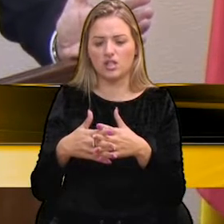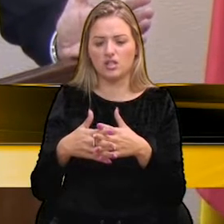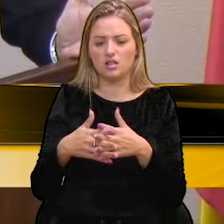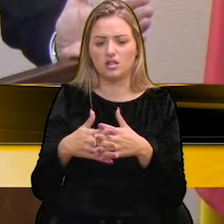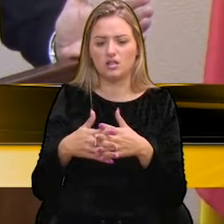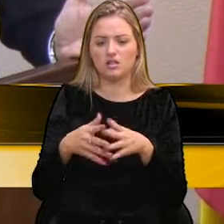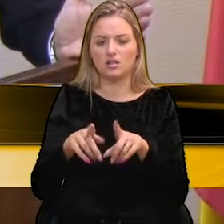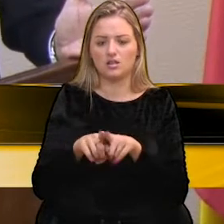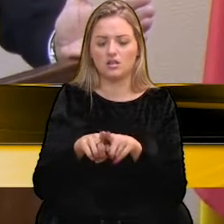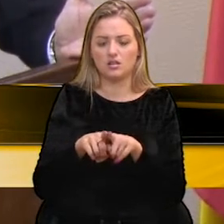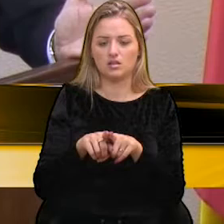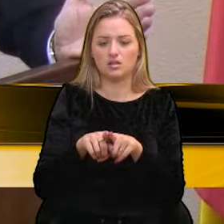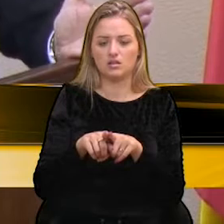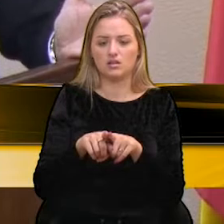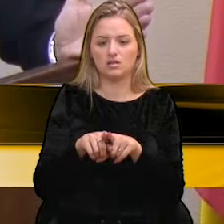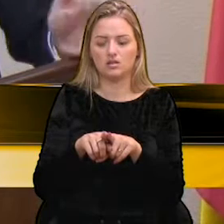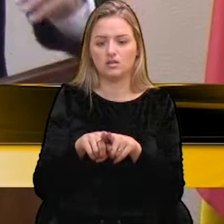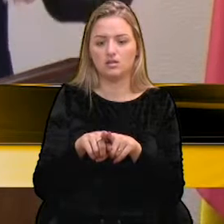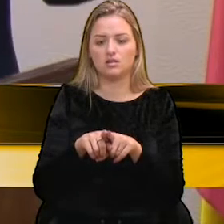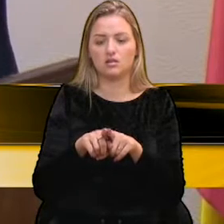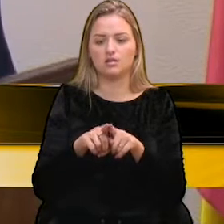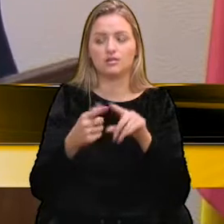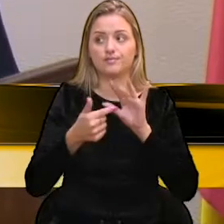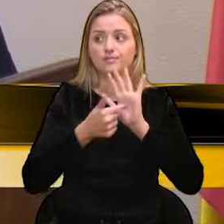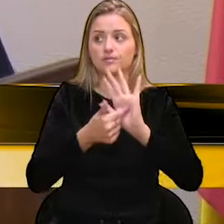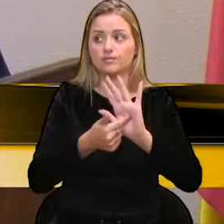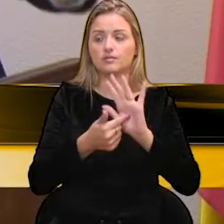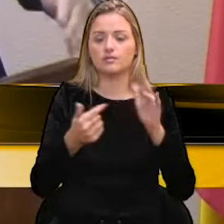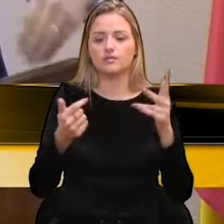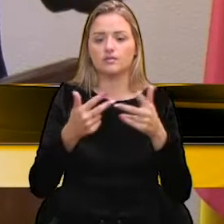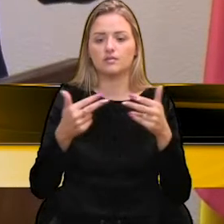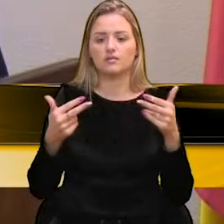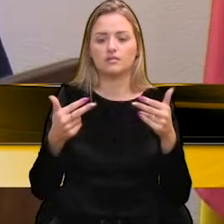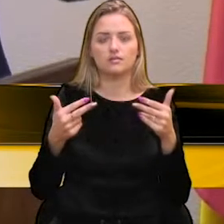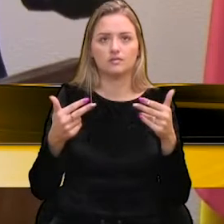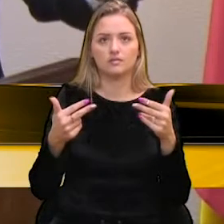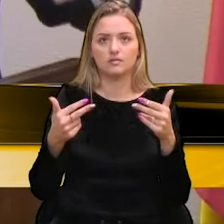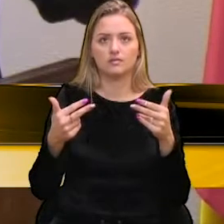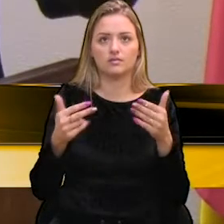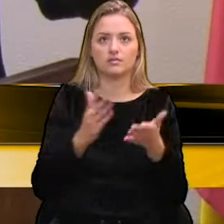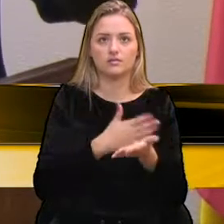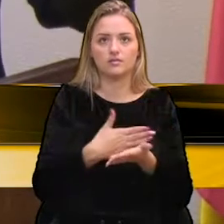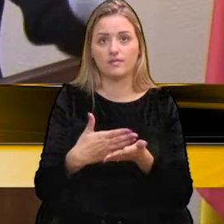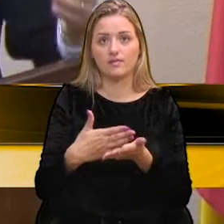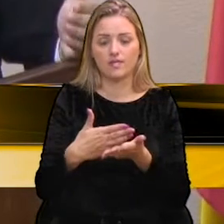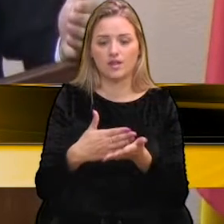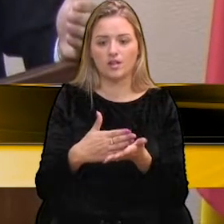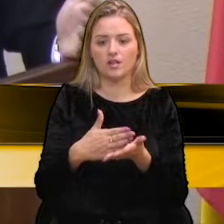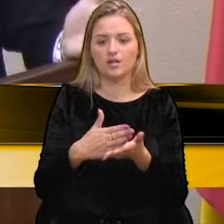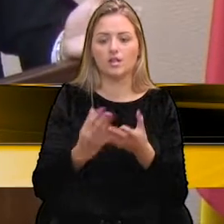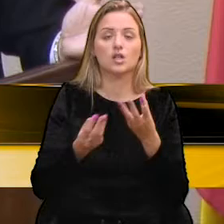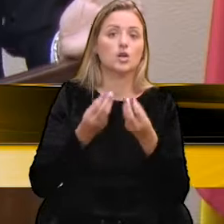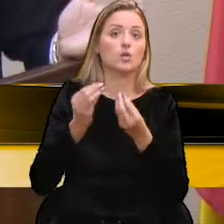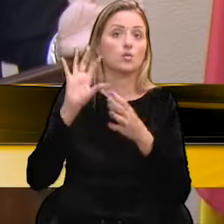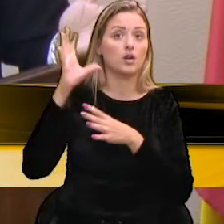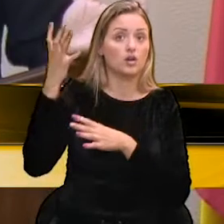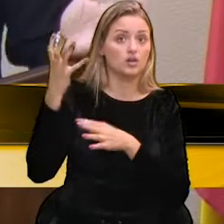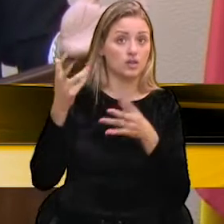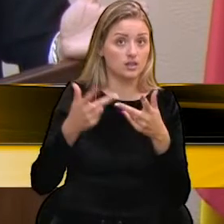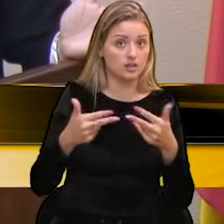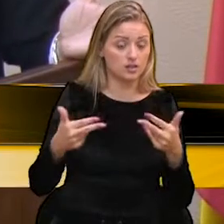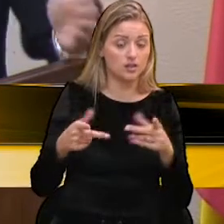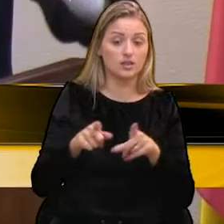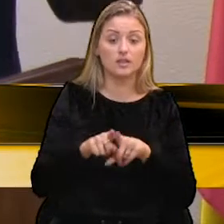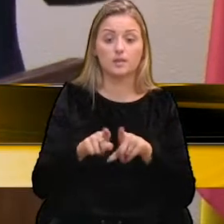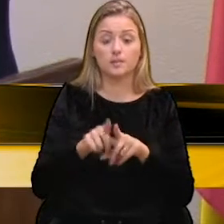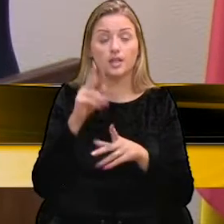de alguns guias, né, para mostrar as instalações e contar um pouco a história, falando do início, da situação do momento, as possibilidades